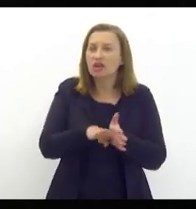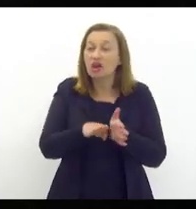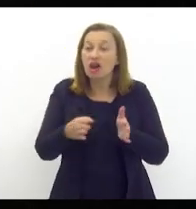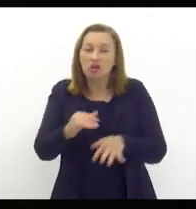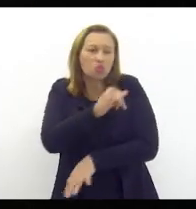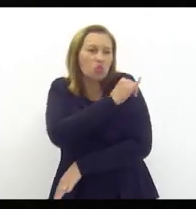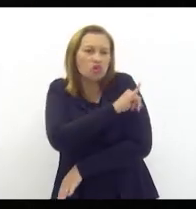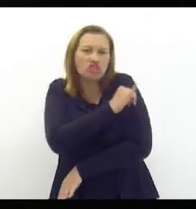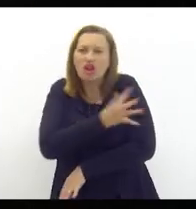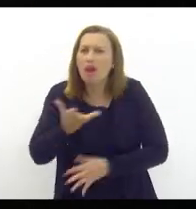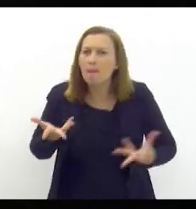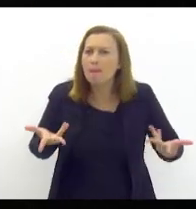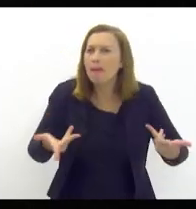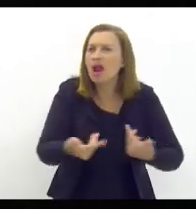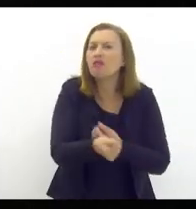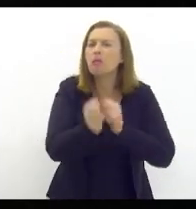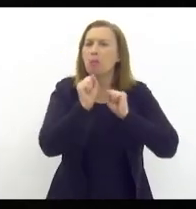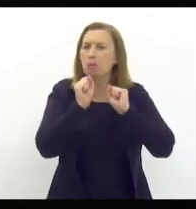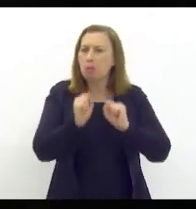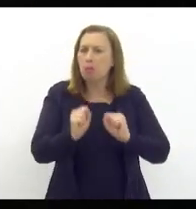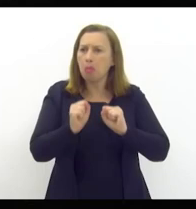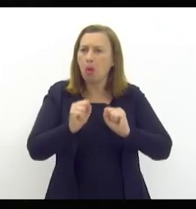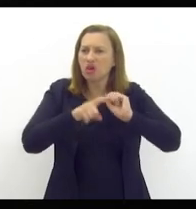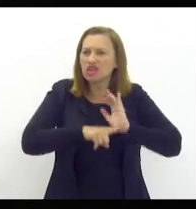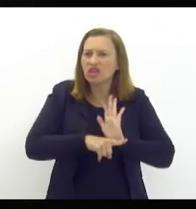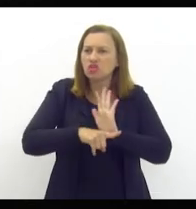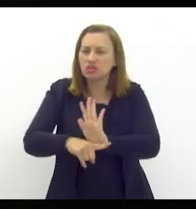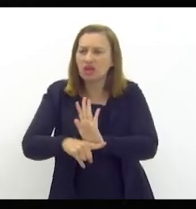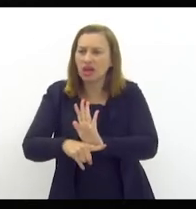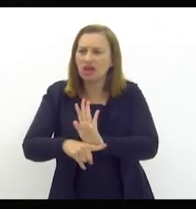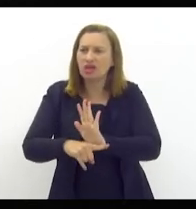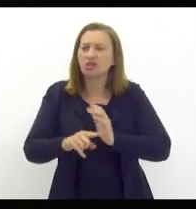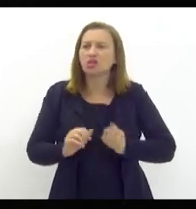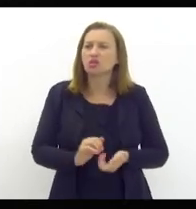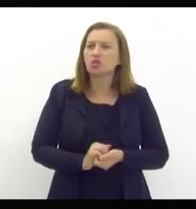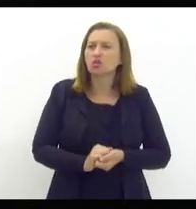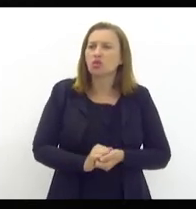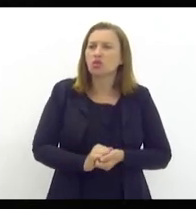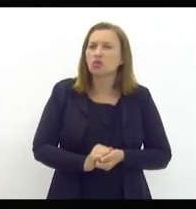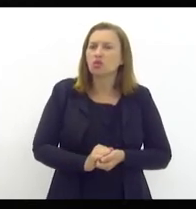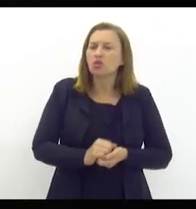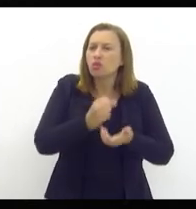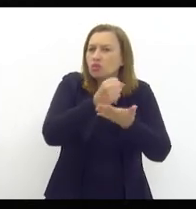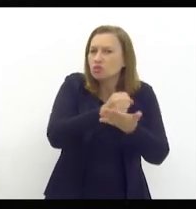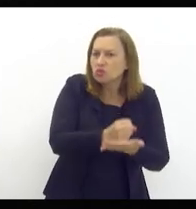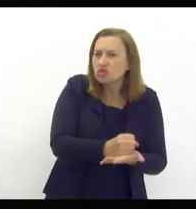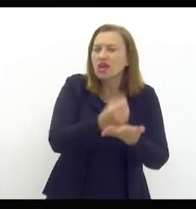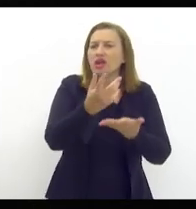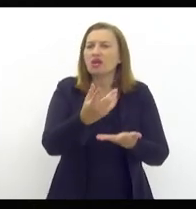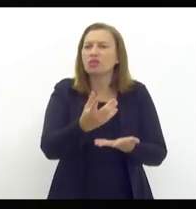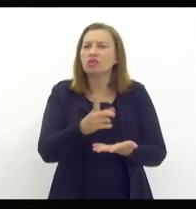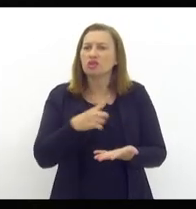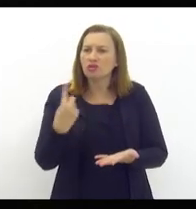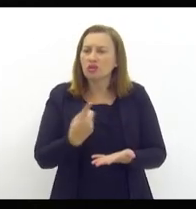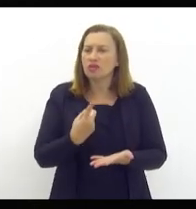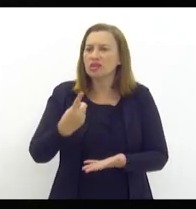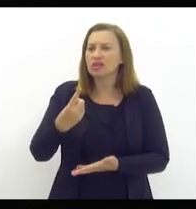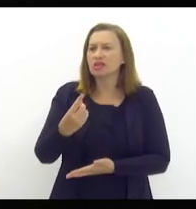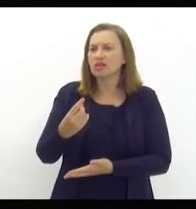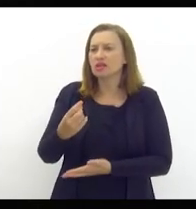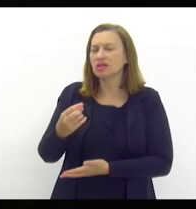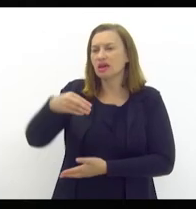Janeiro é maravilhosa e que pode ajudar muito com esse programa, o sustento das nossas queridas